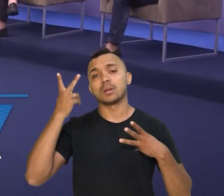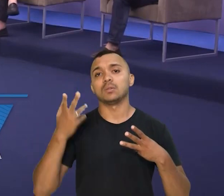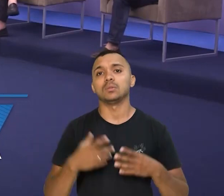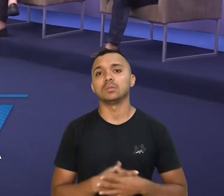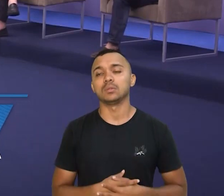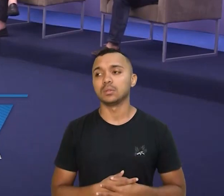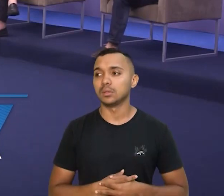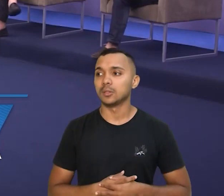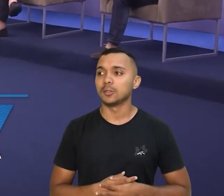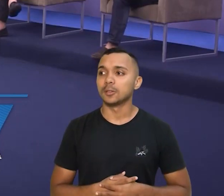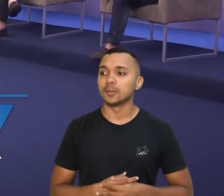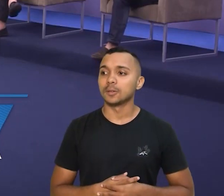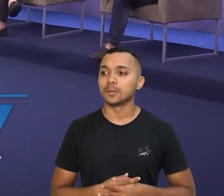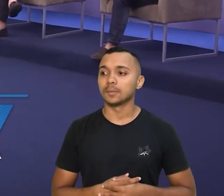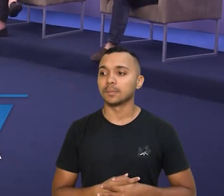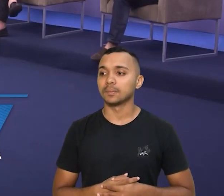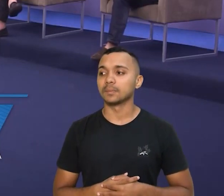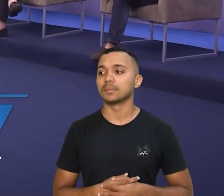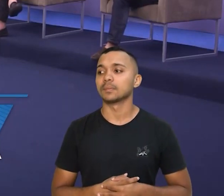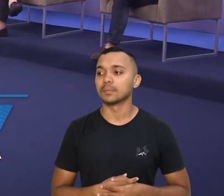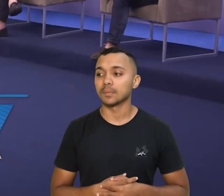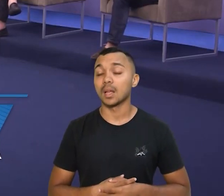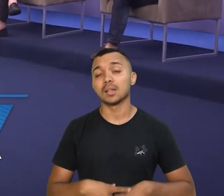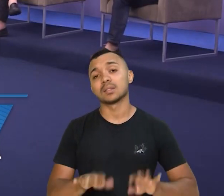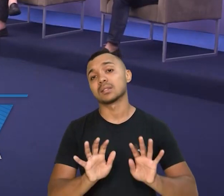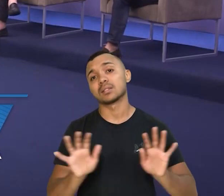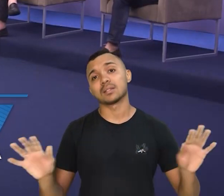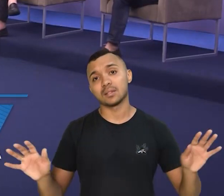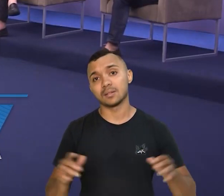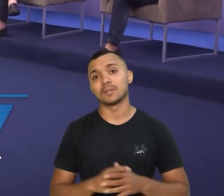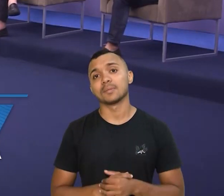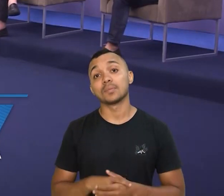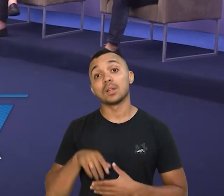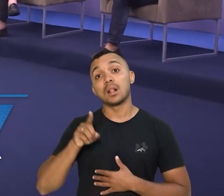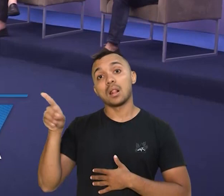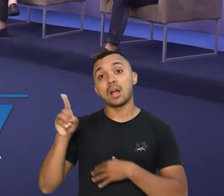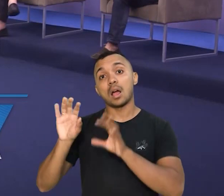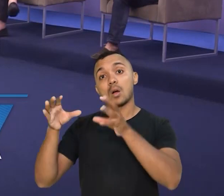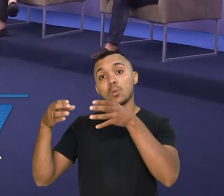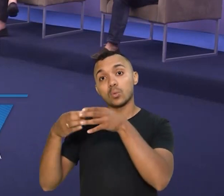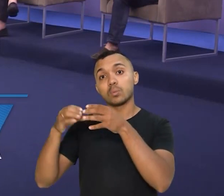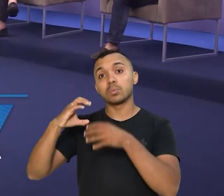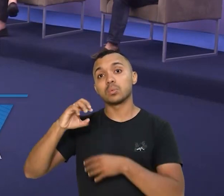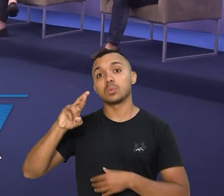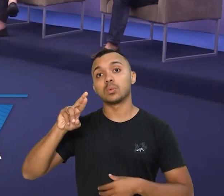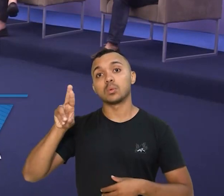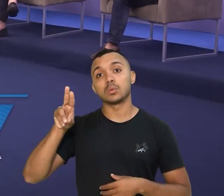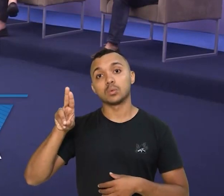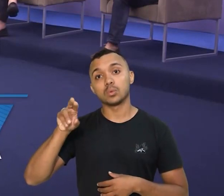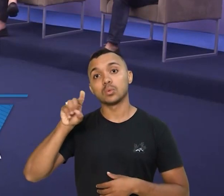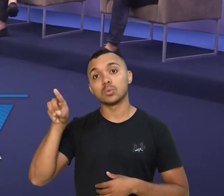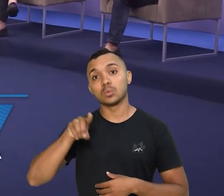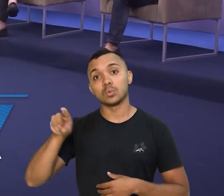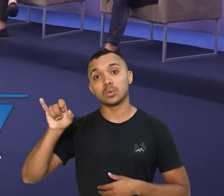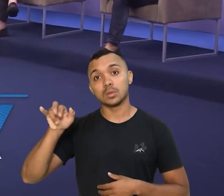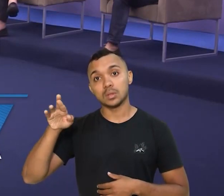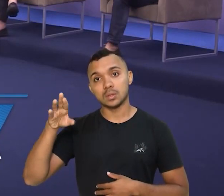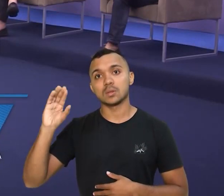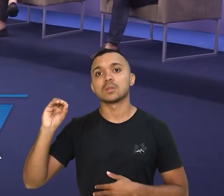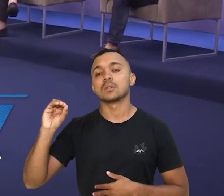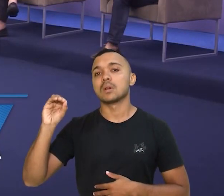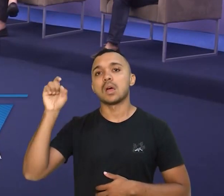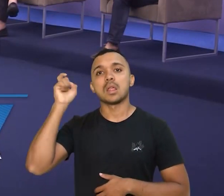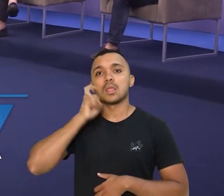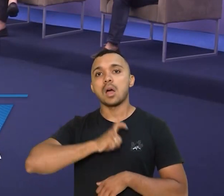impressão, geral. Eu tenho a impressão. O chave do campeonato é isso. É isso. Eu tenho o Cruzeiro, impressão, que tem um goleiraço, o Rafael, o cara manda abrir a